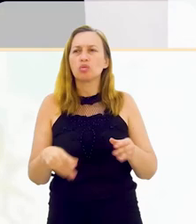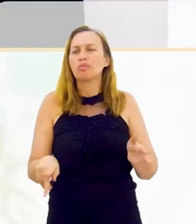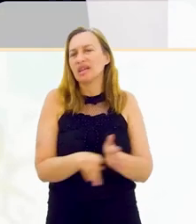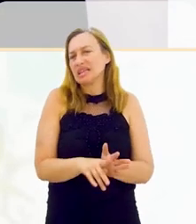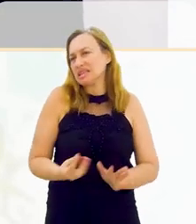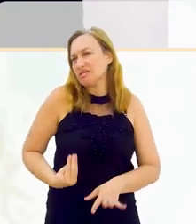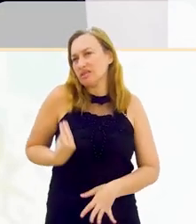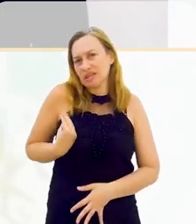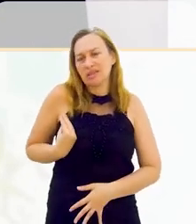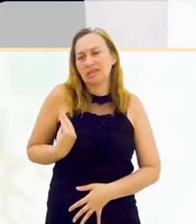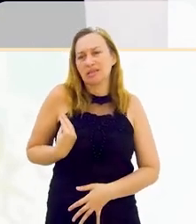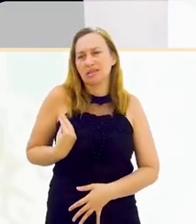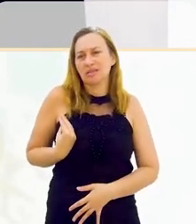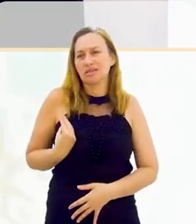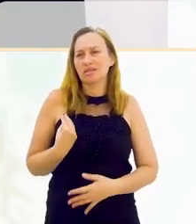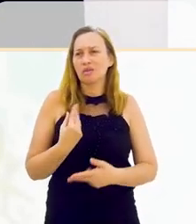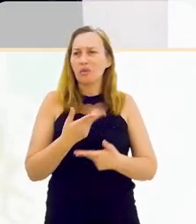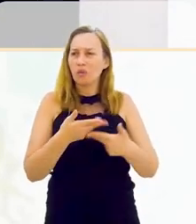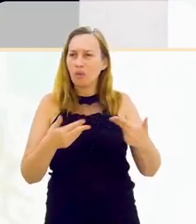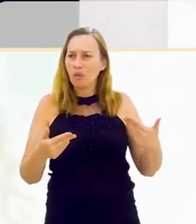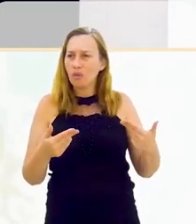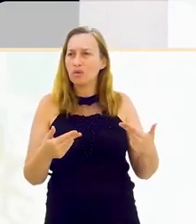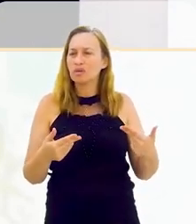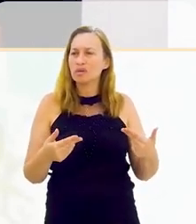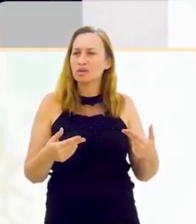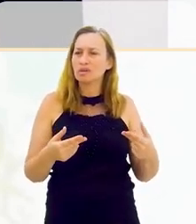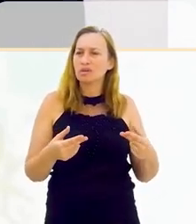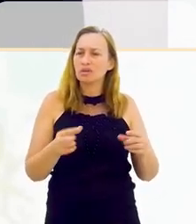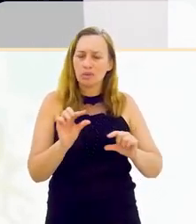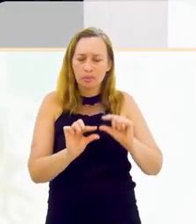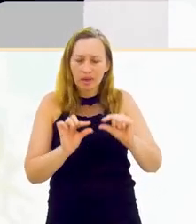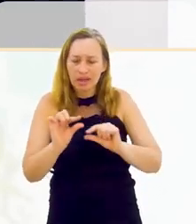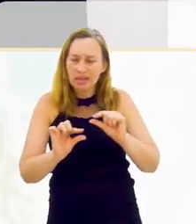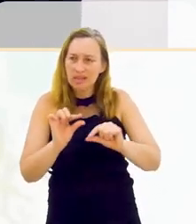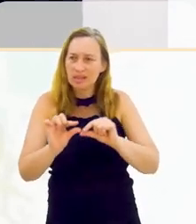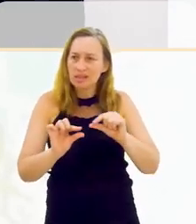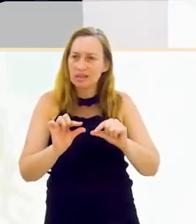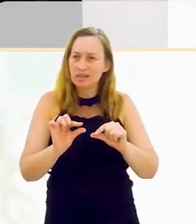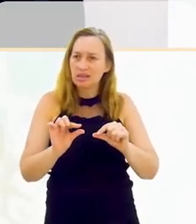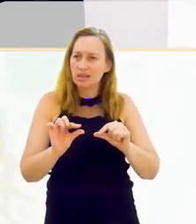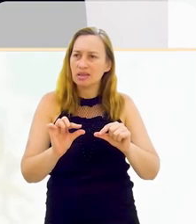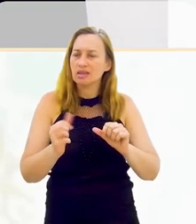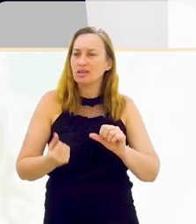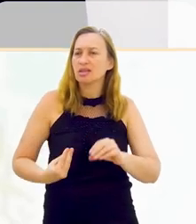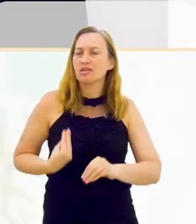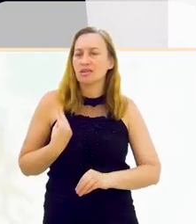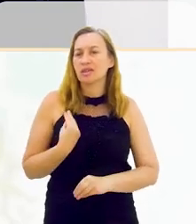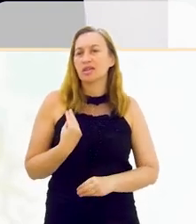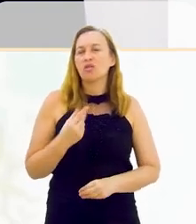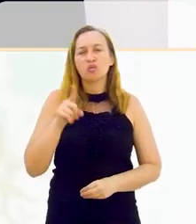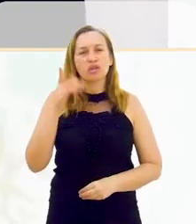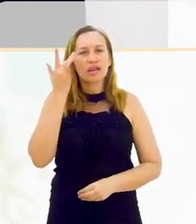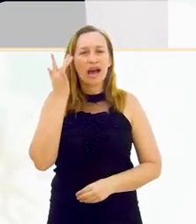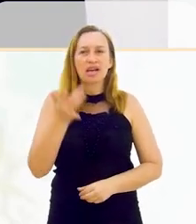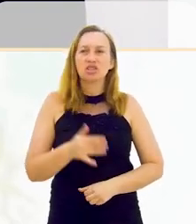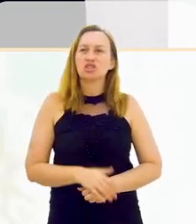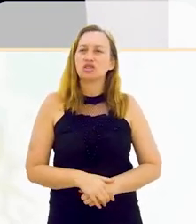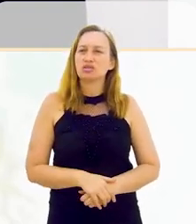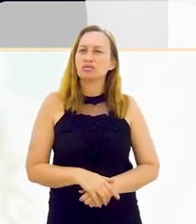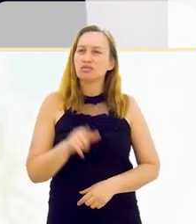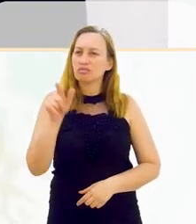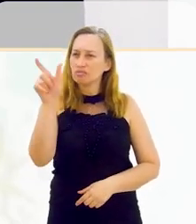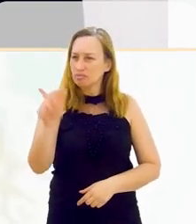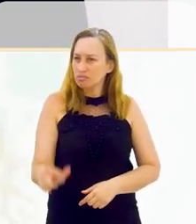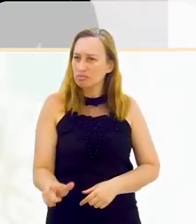Tudo isso faz parte da vida, são elementos, são partículas da vida. Tudo isso é inspirador. Você acha,